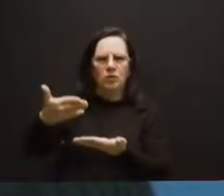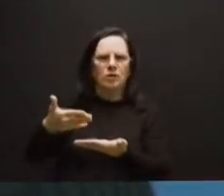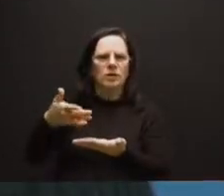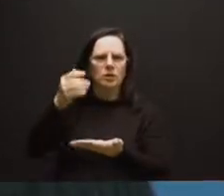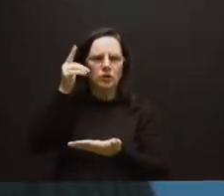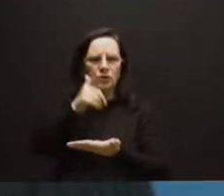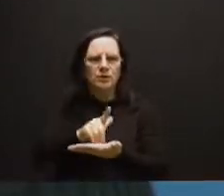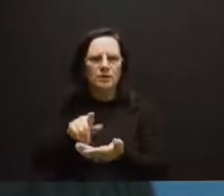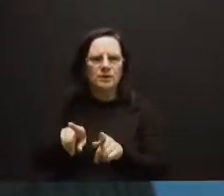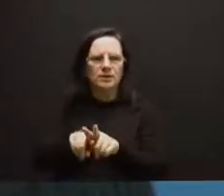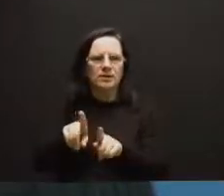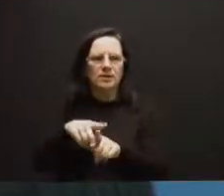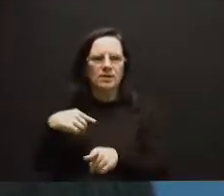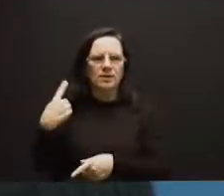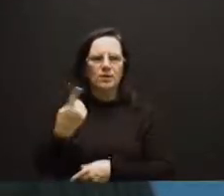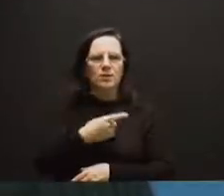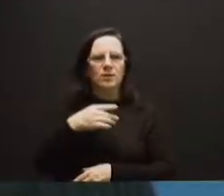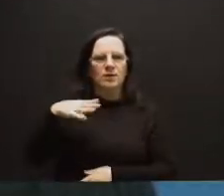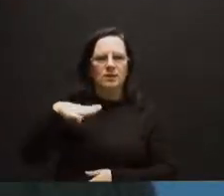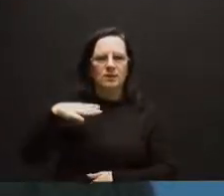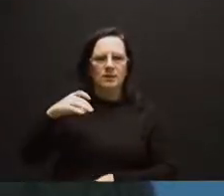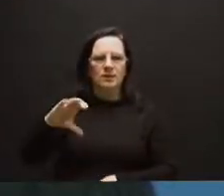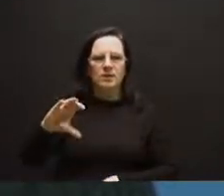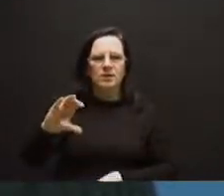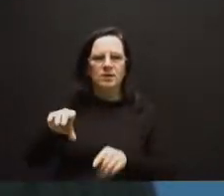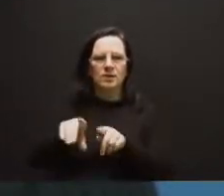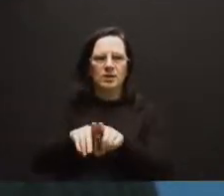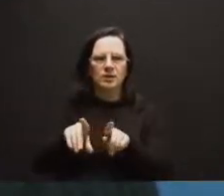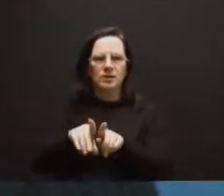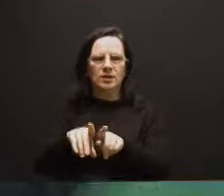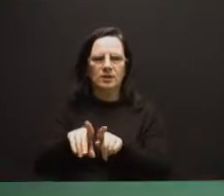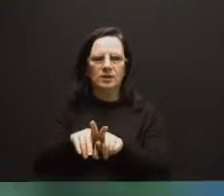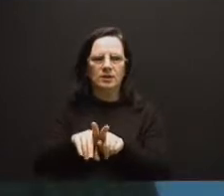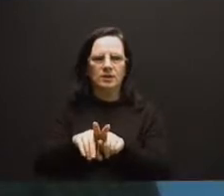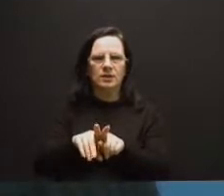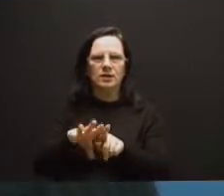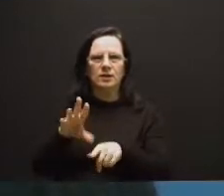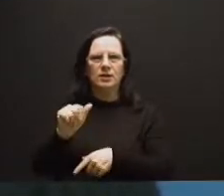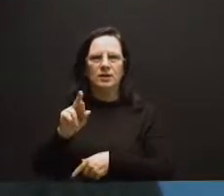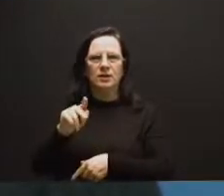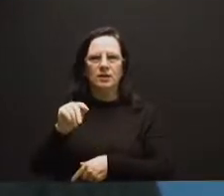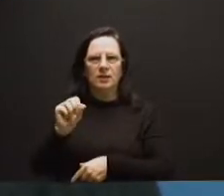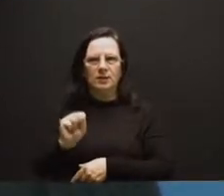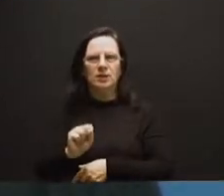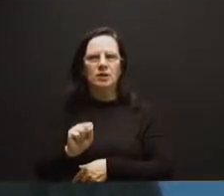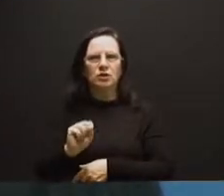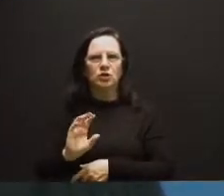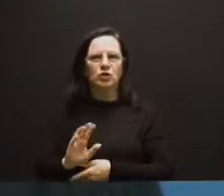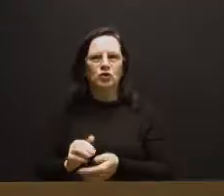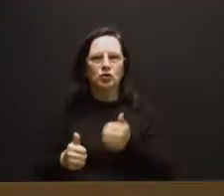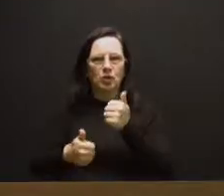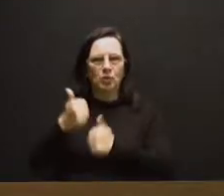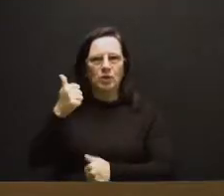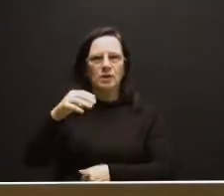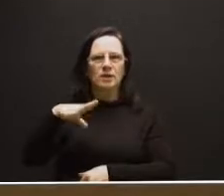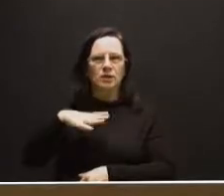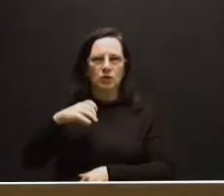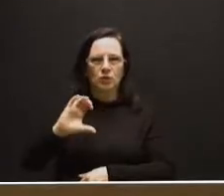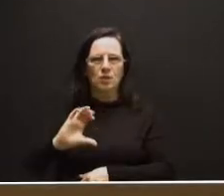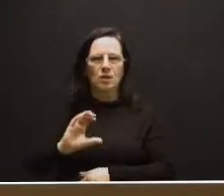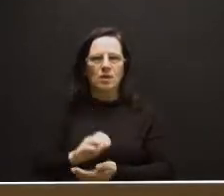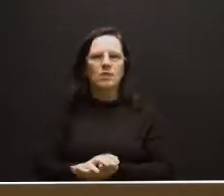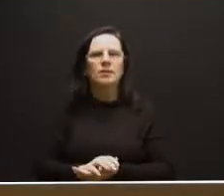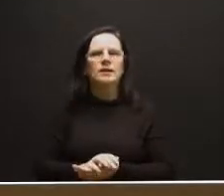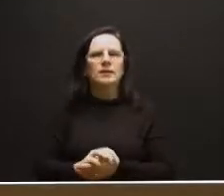porém nós cubatense o celeiro de artistas de arte trouxemos esse campeonato nosso município então não